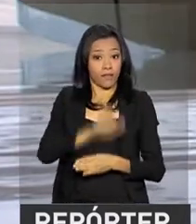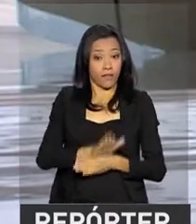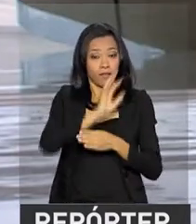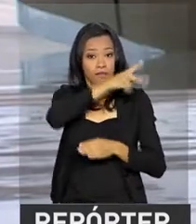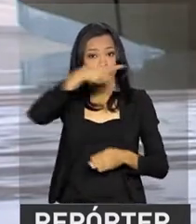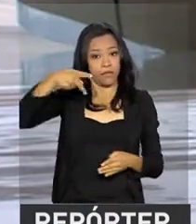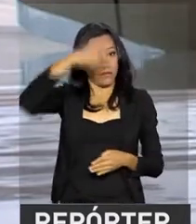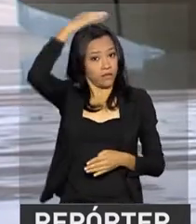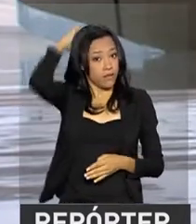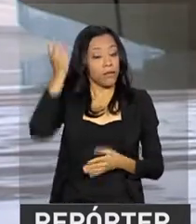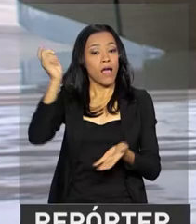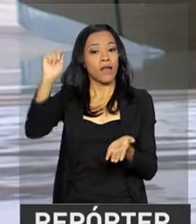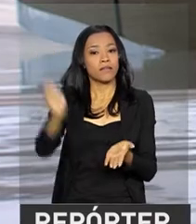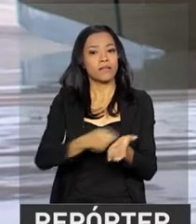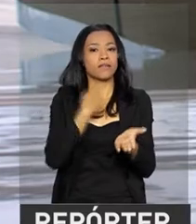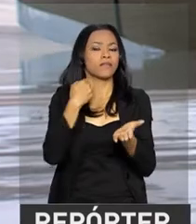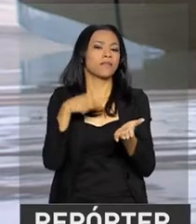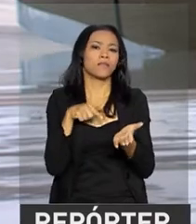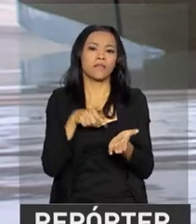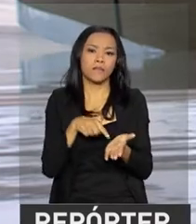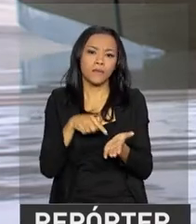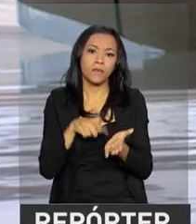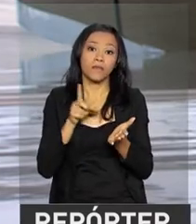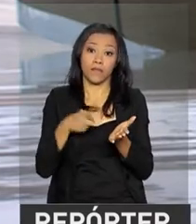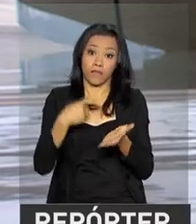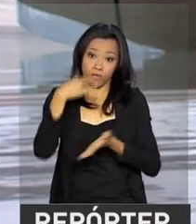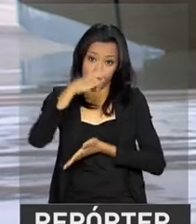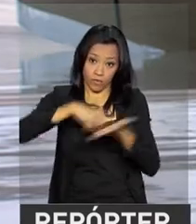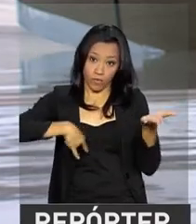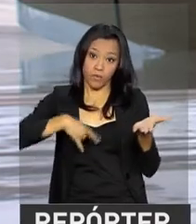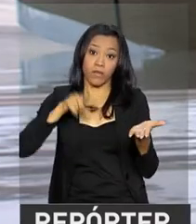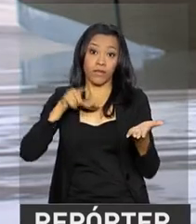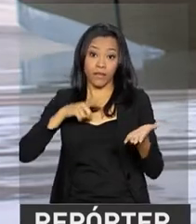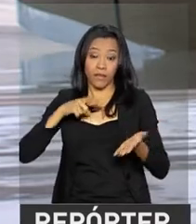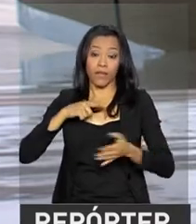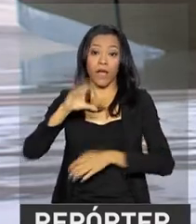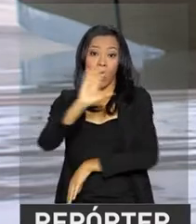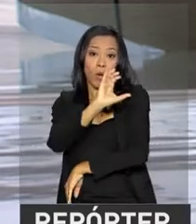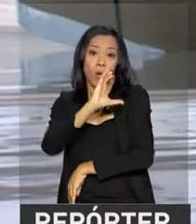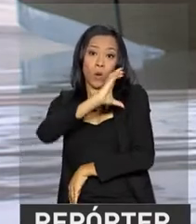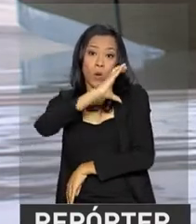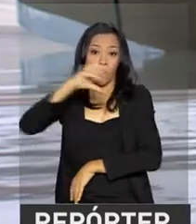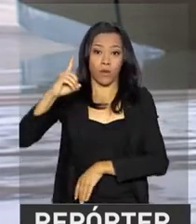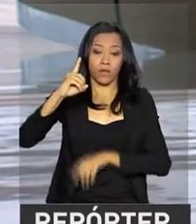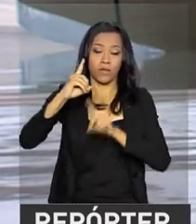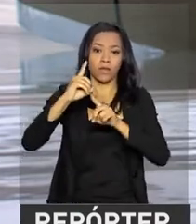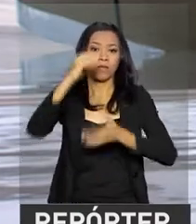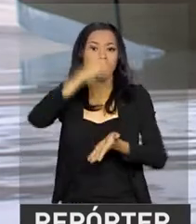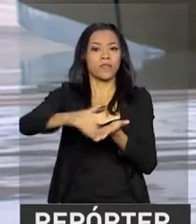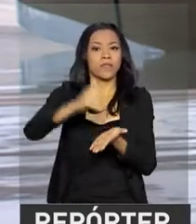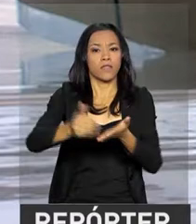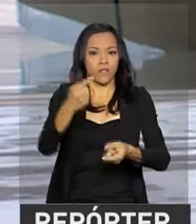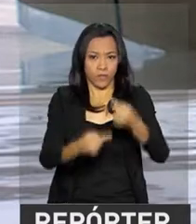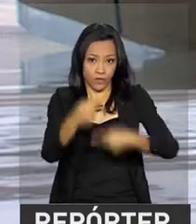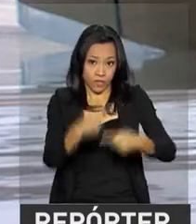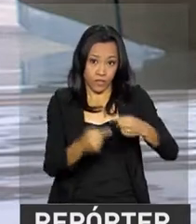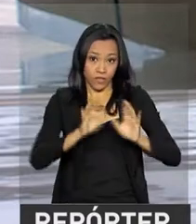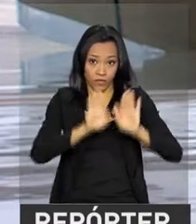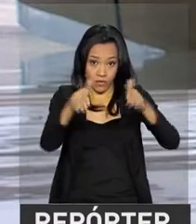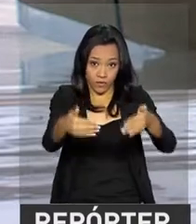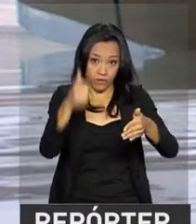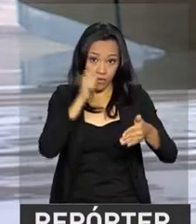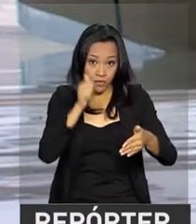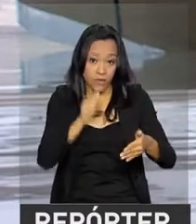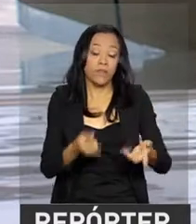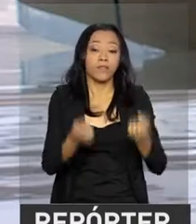decreto de criação da Rede Brasil Mulher, que tem a coordenação da Secretaria de Políticas para as Mulheres. Michel Temer